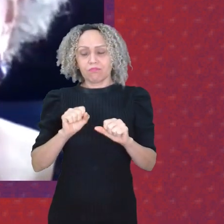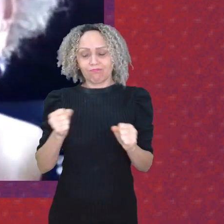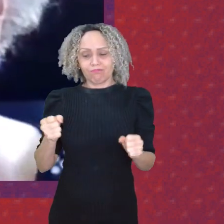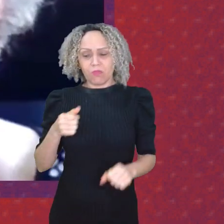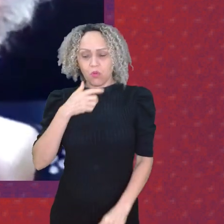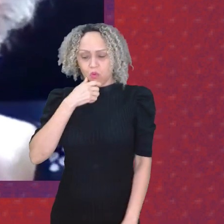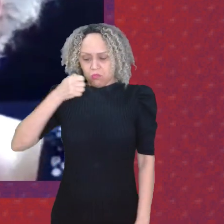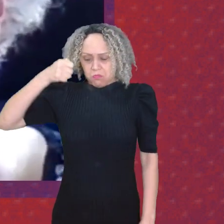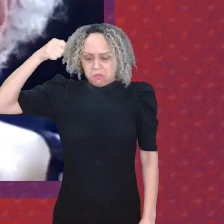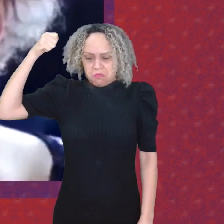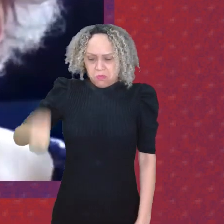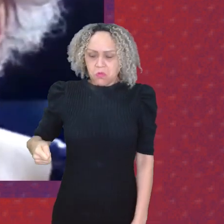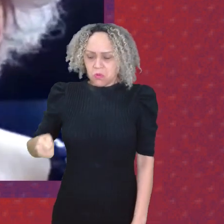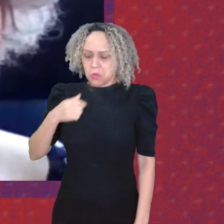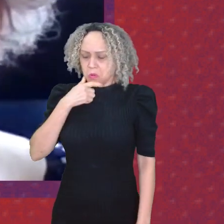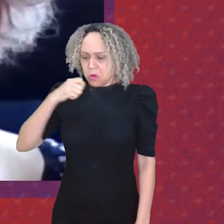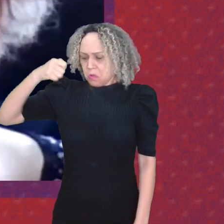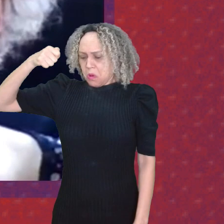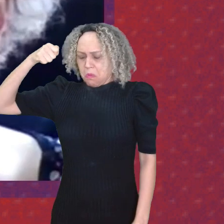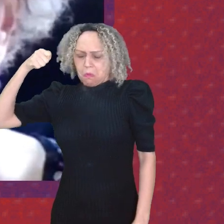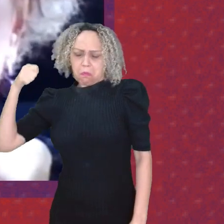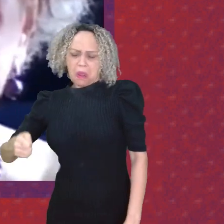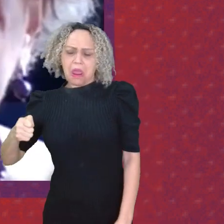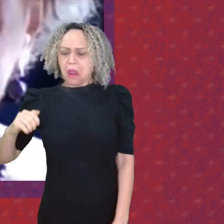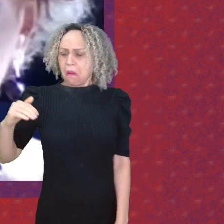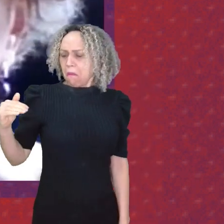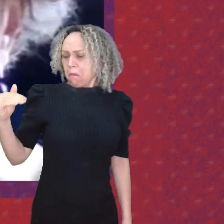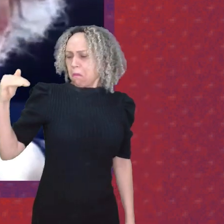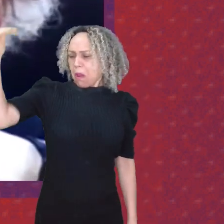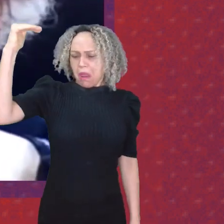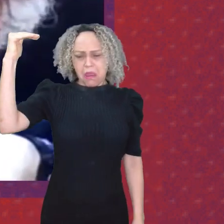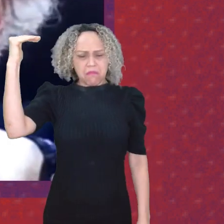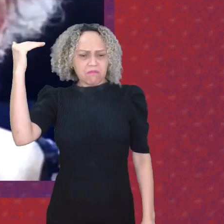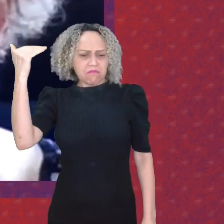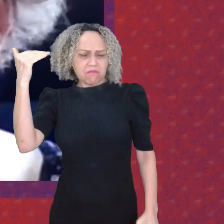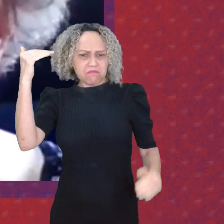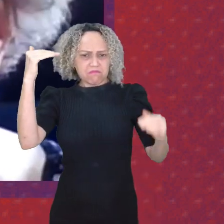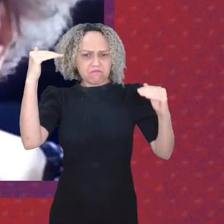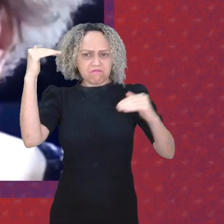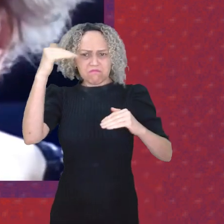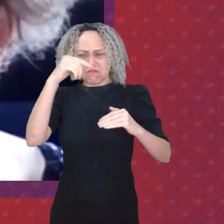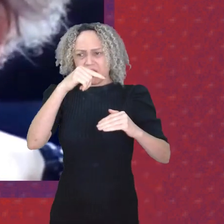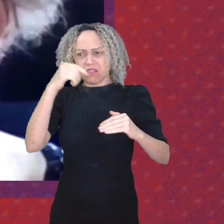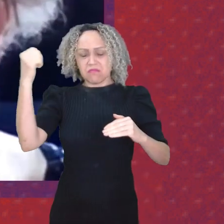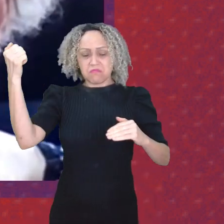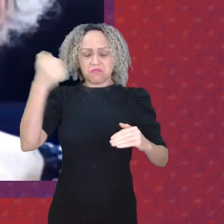que é estruturante ao longo dos séculos,